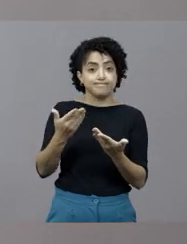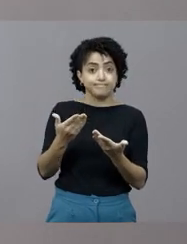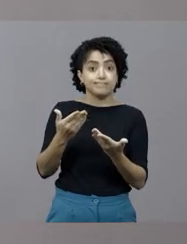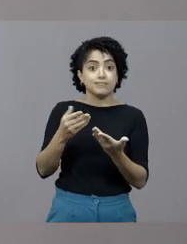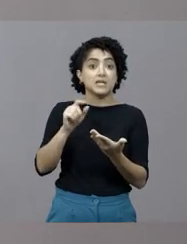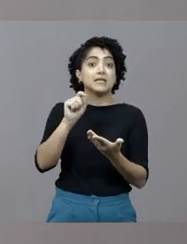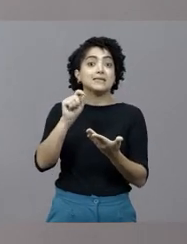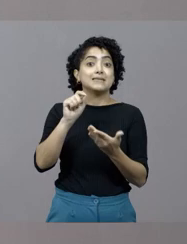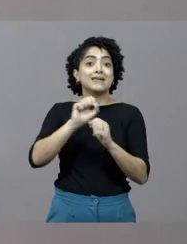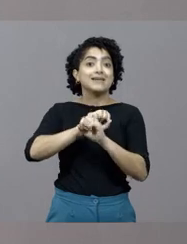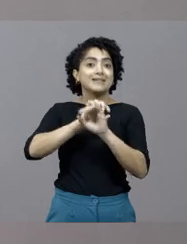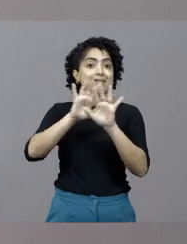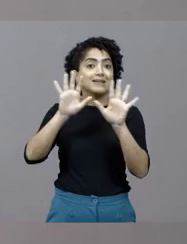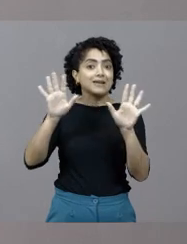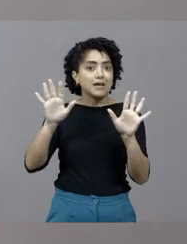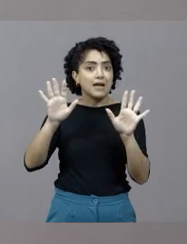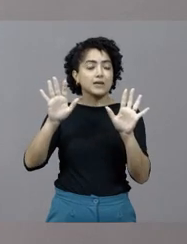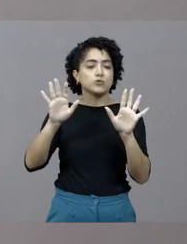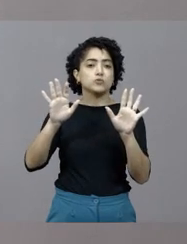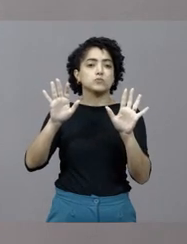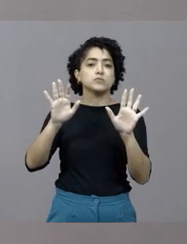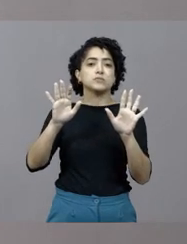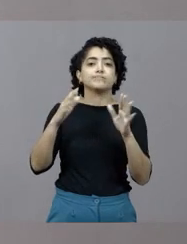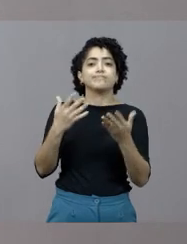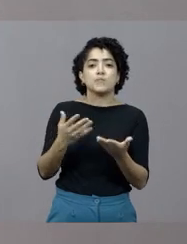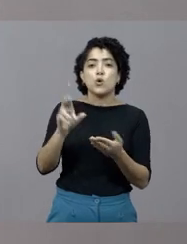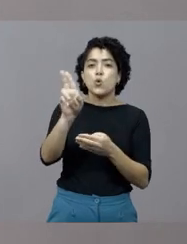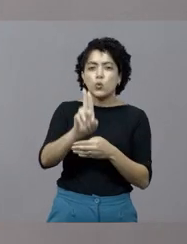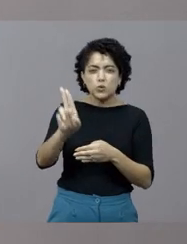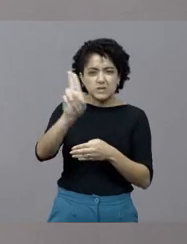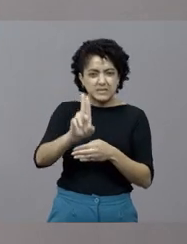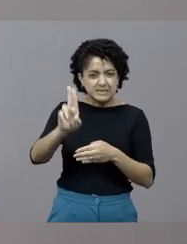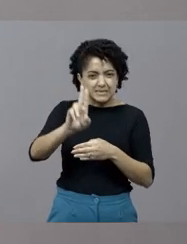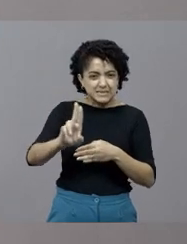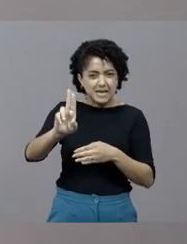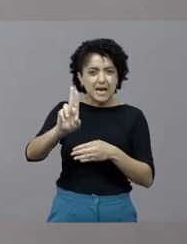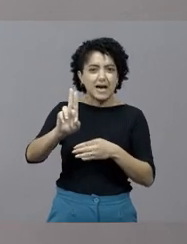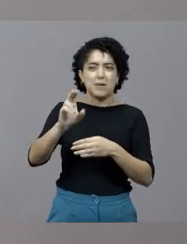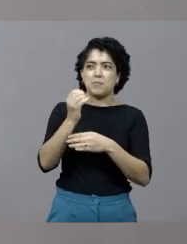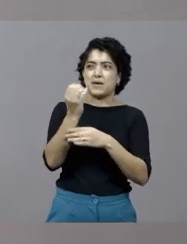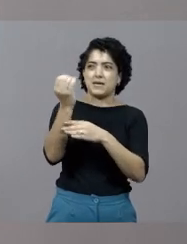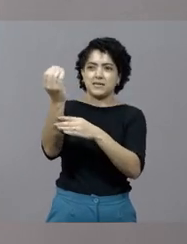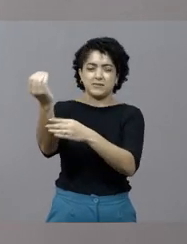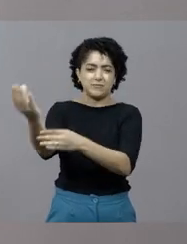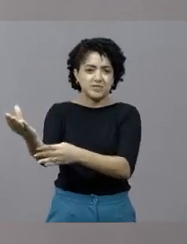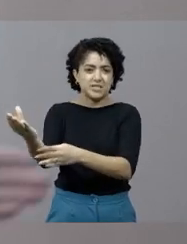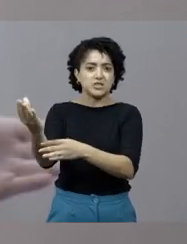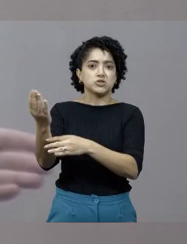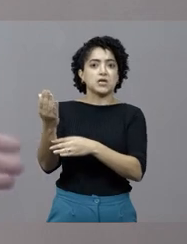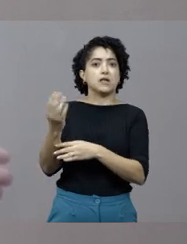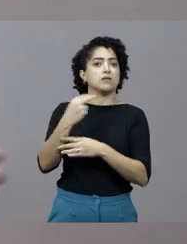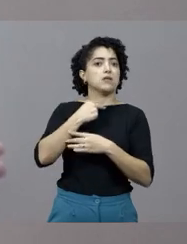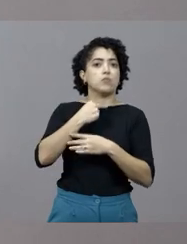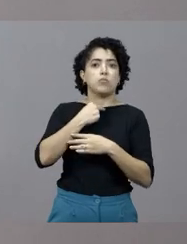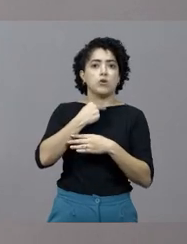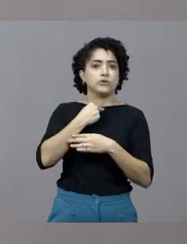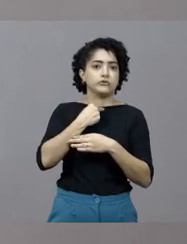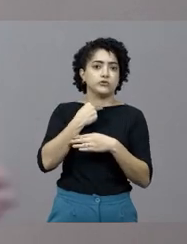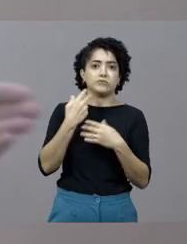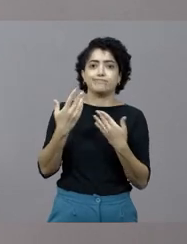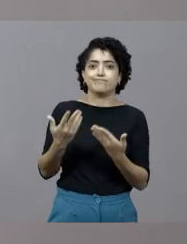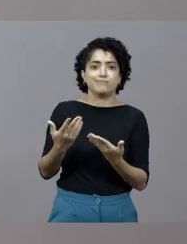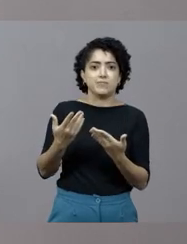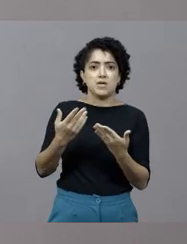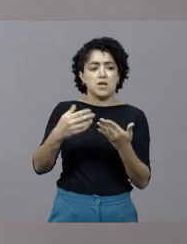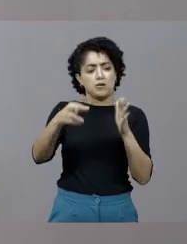está claro, ela não pode ser usada para transporte de dignatários. Não pode. Não está